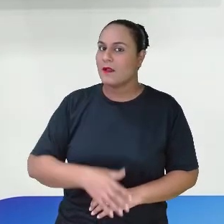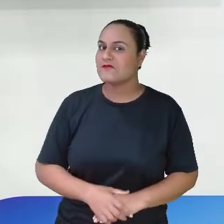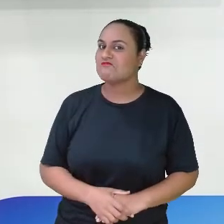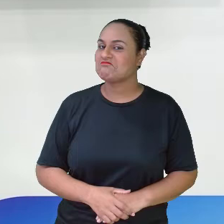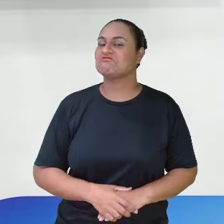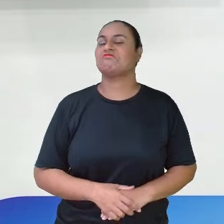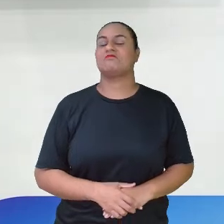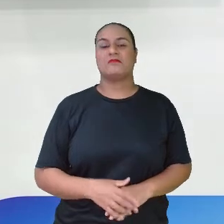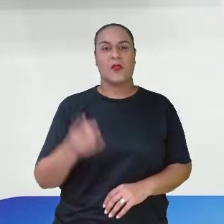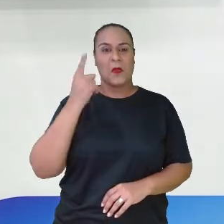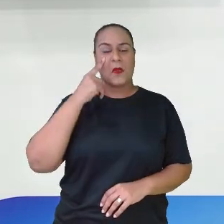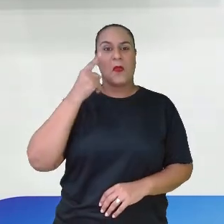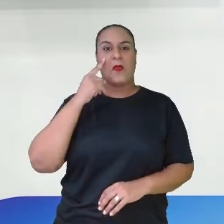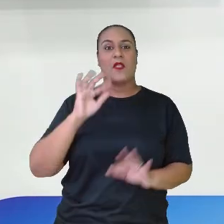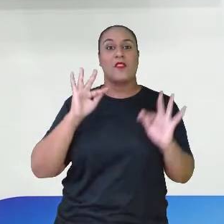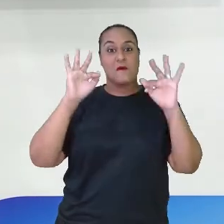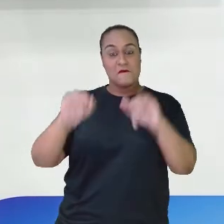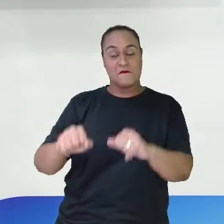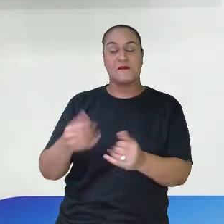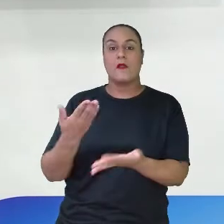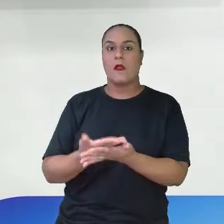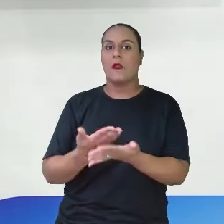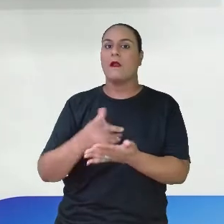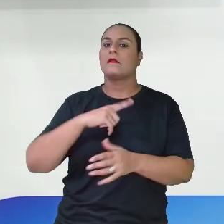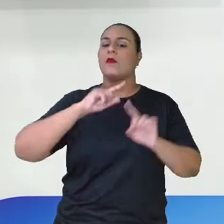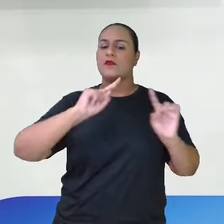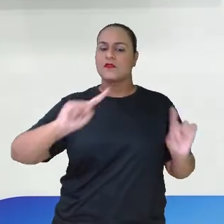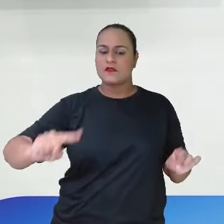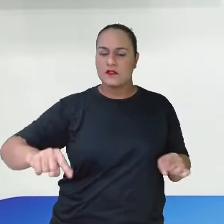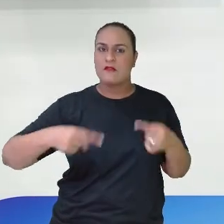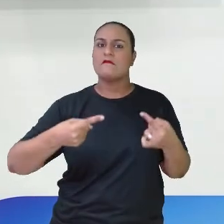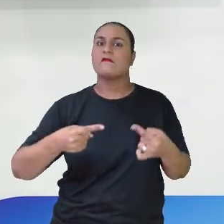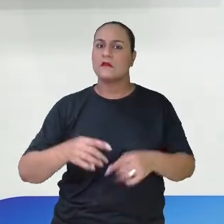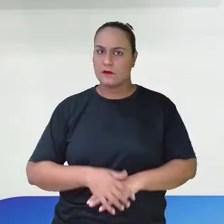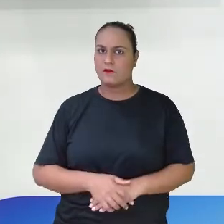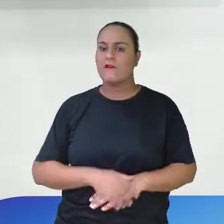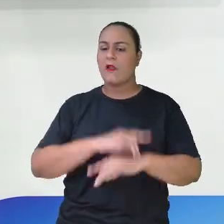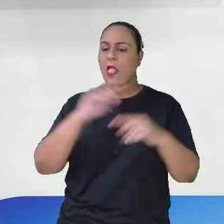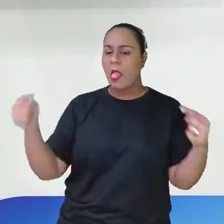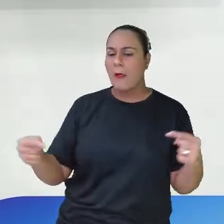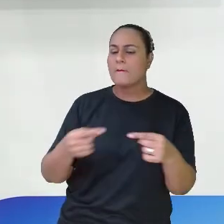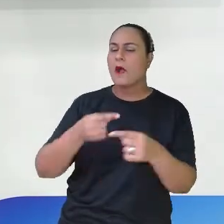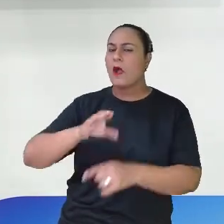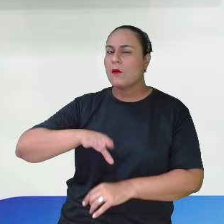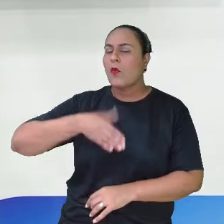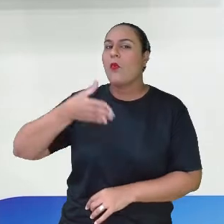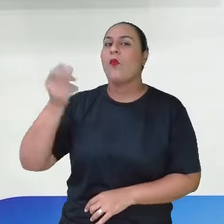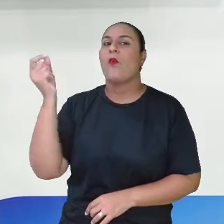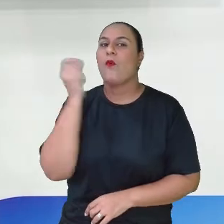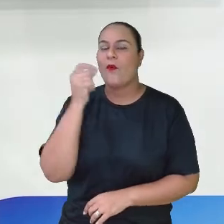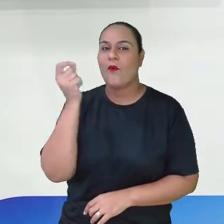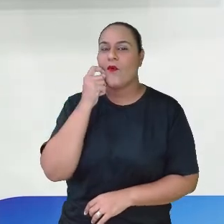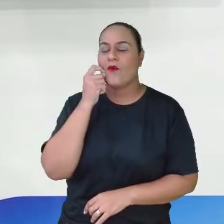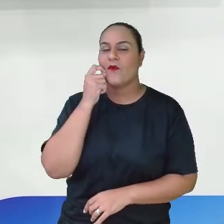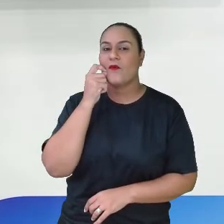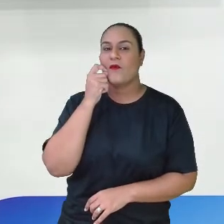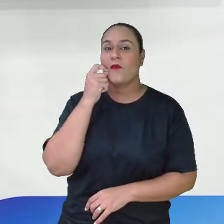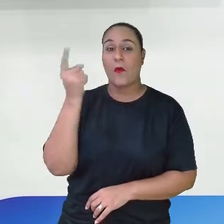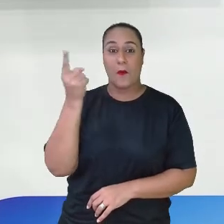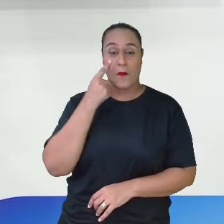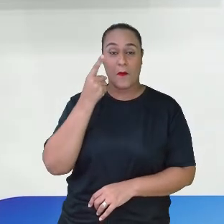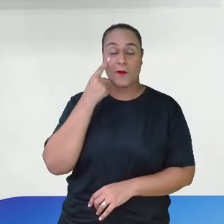Gente, olha, no final dessa aula tem um desafio que vai chegar justamente aí da coragem desses ratos, tá? Mas veja